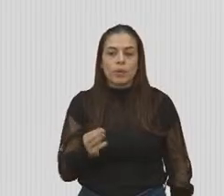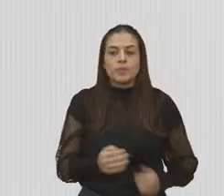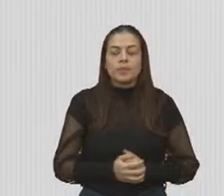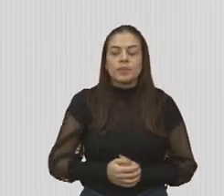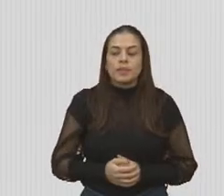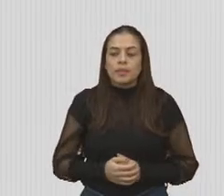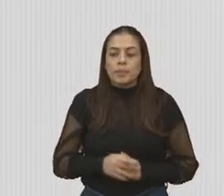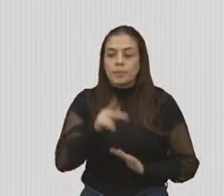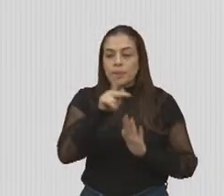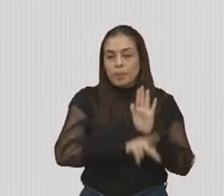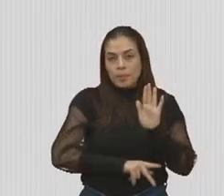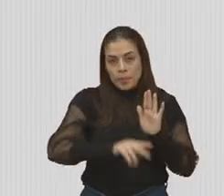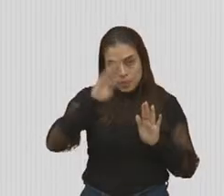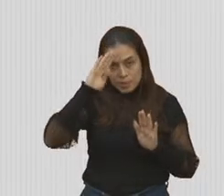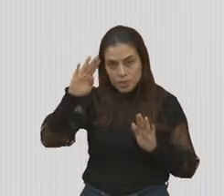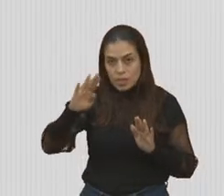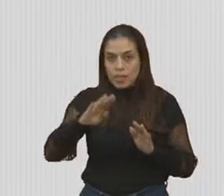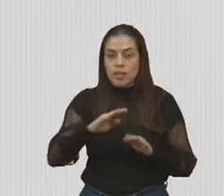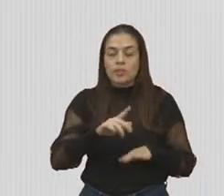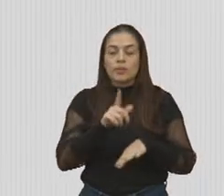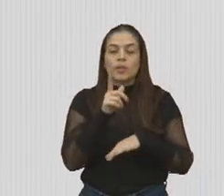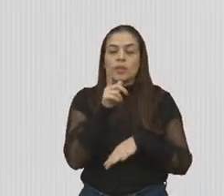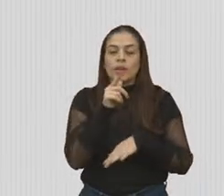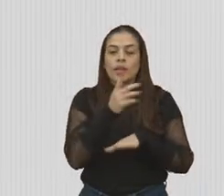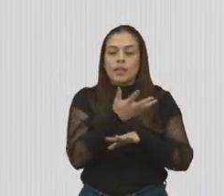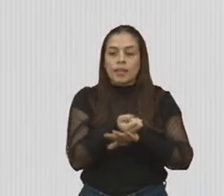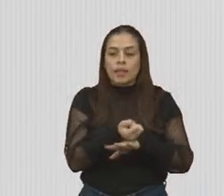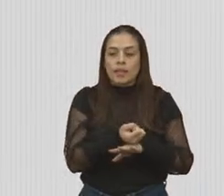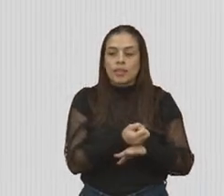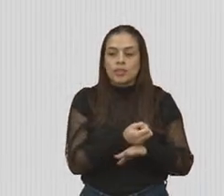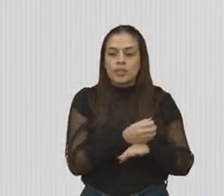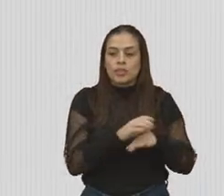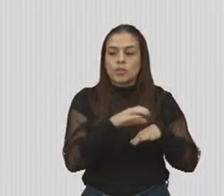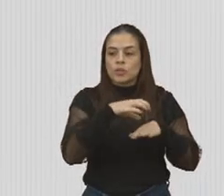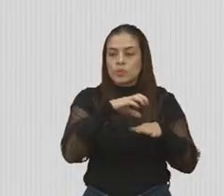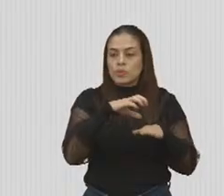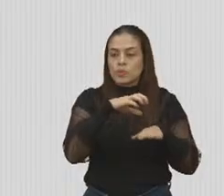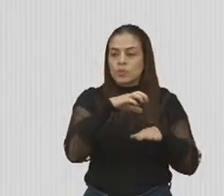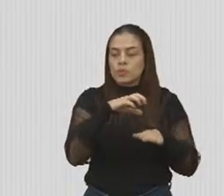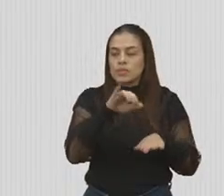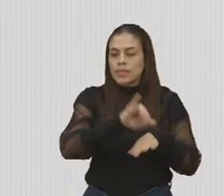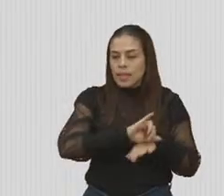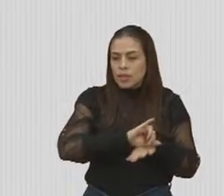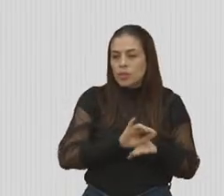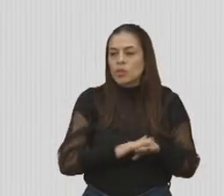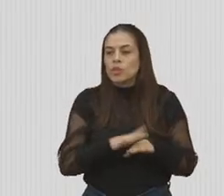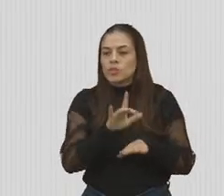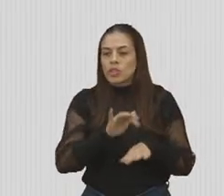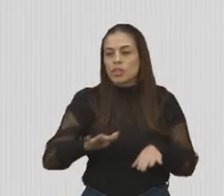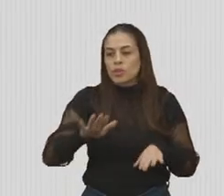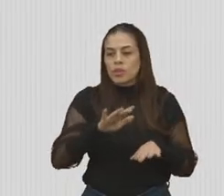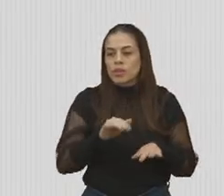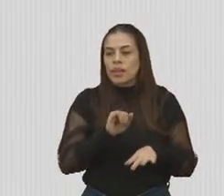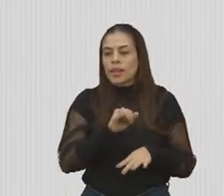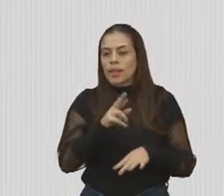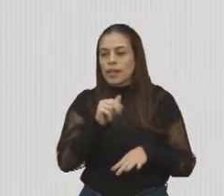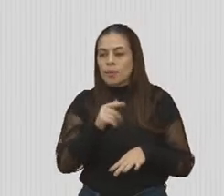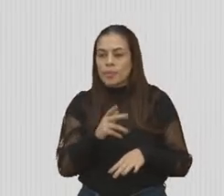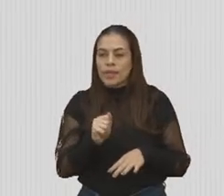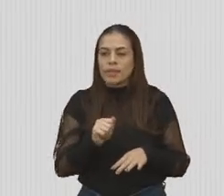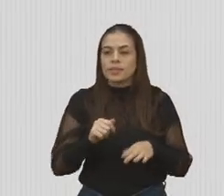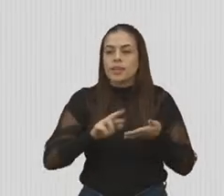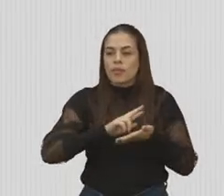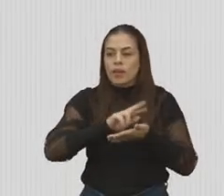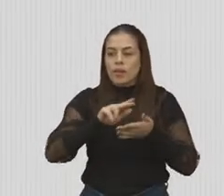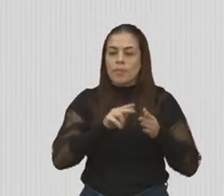Principais projetos: drenagem do centro, Chácaras Reunidas Igarapés, Jardim Emília, Nova Esperança e